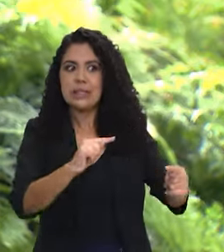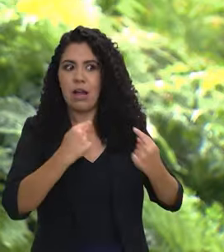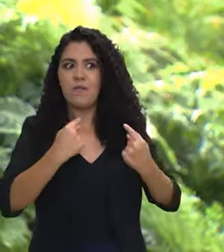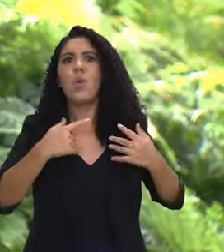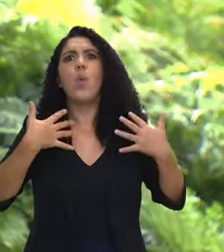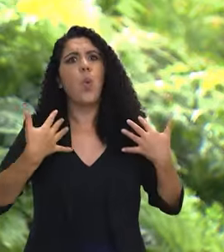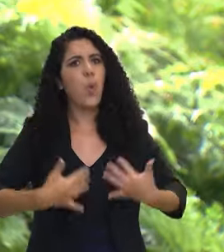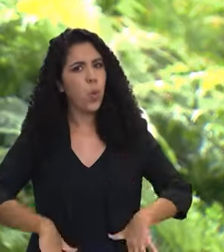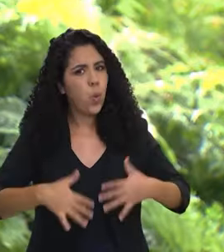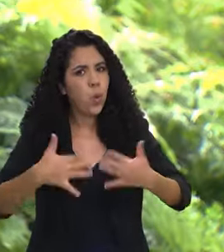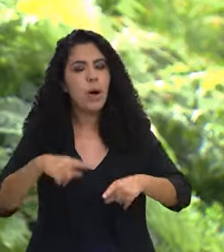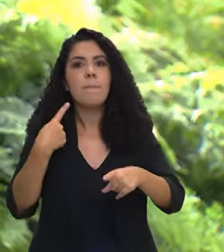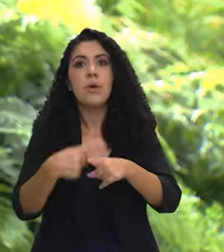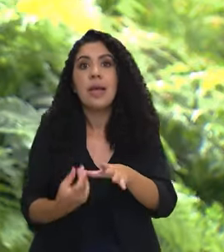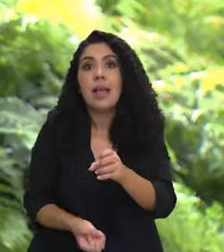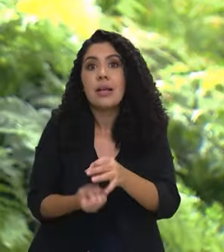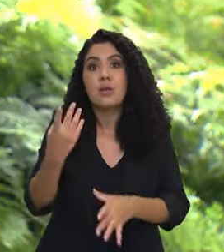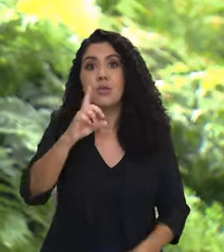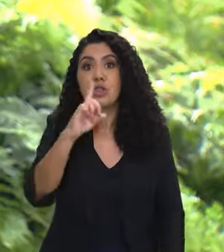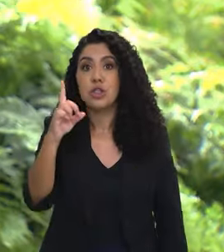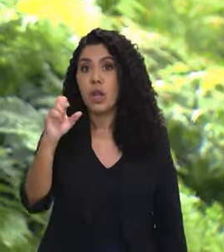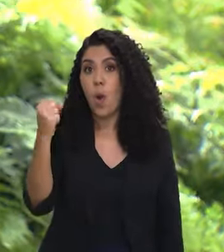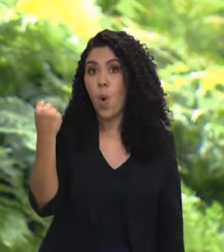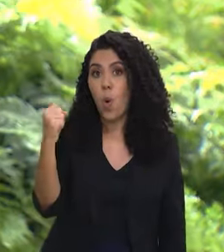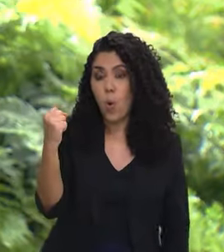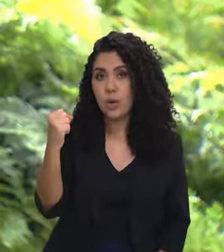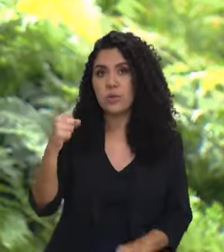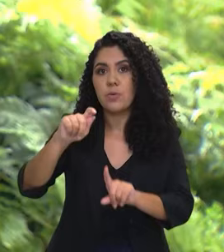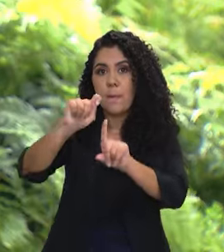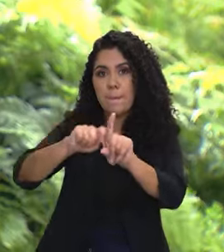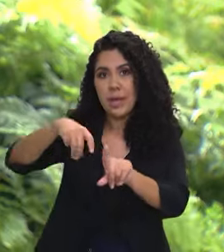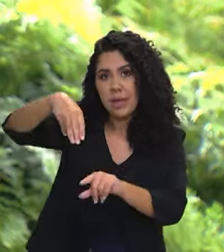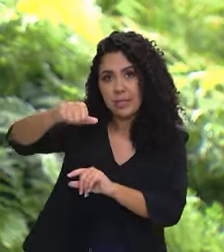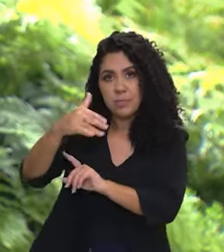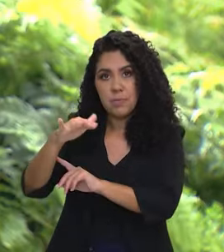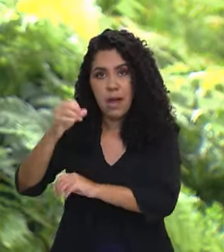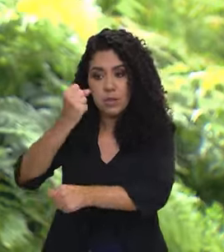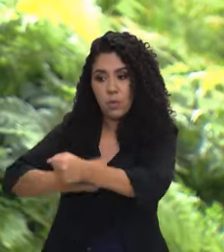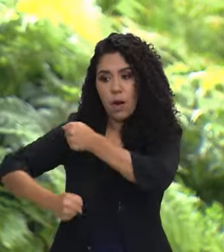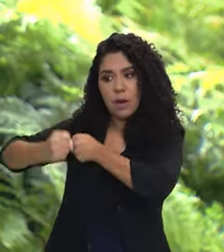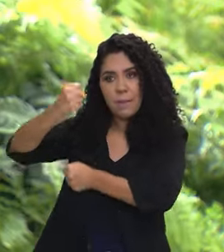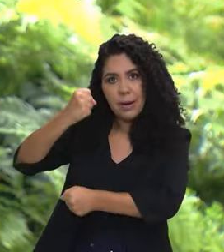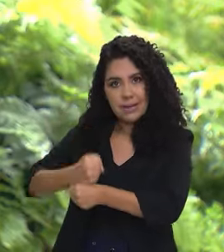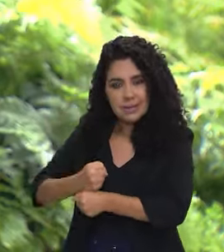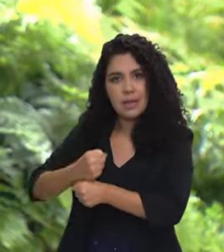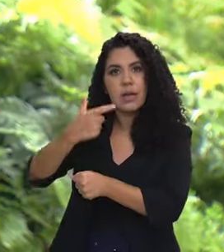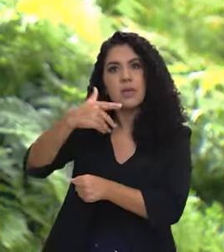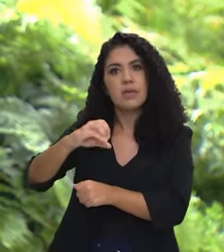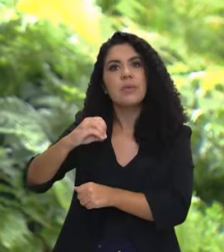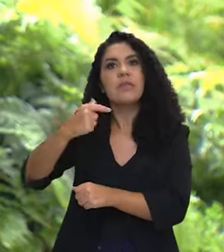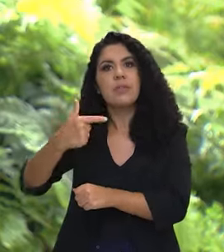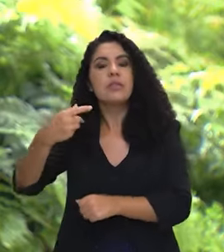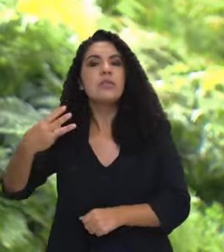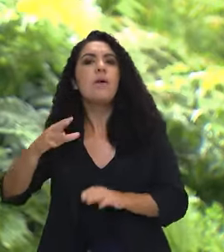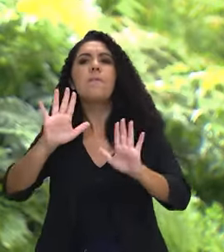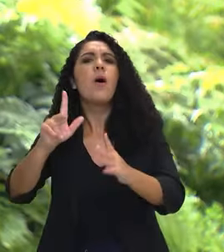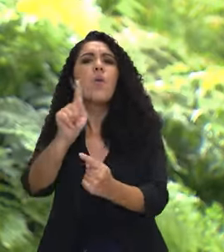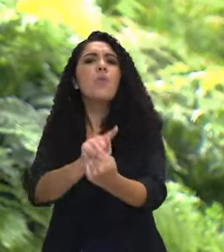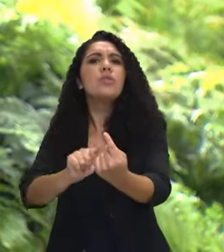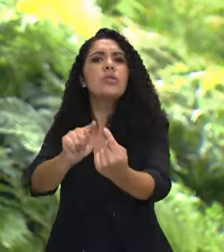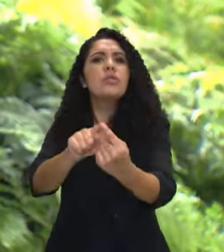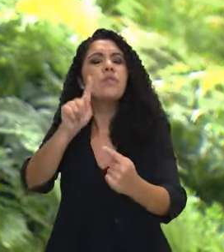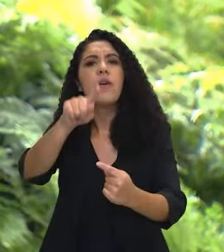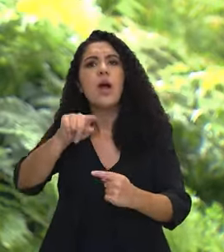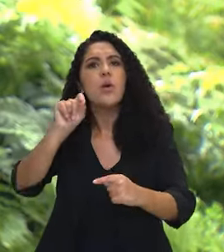desafiada também, né? Ele foi criado em 8 de março do ano passado, primeiro ano de governo, em primeiro lugar com uma proposta de